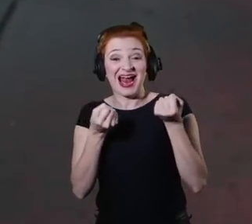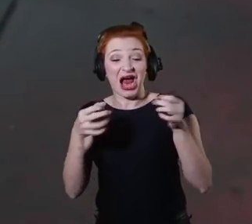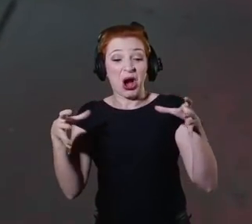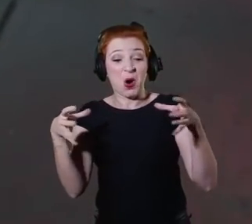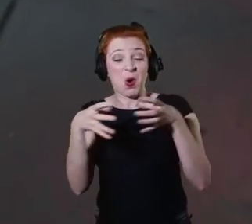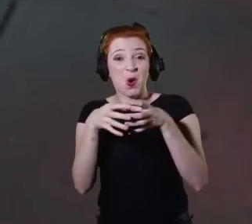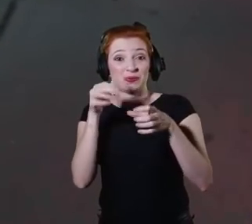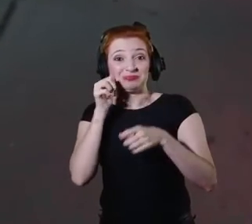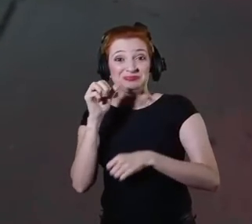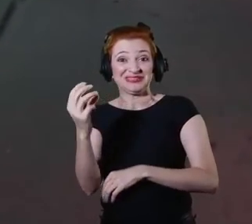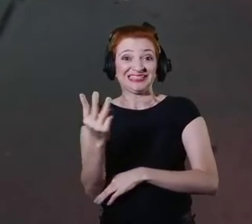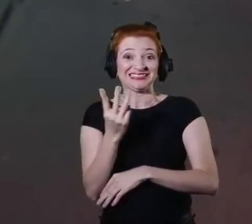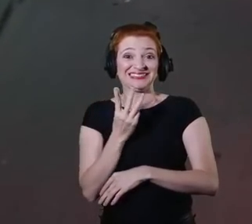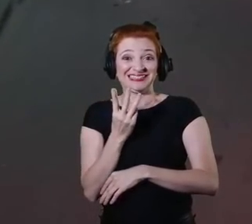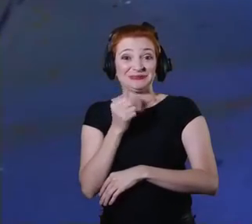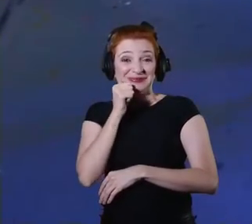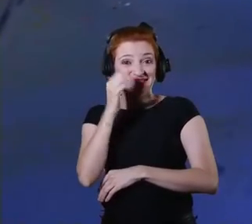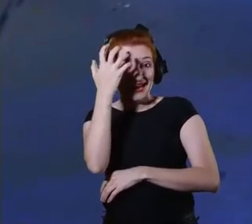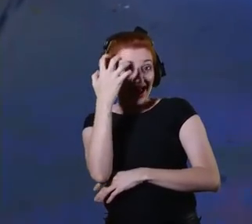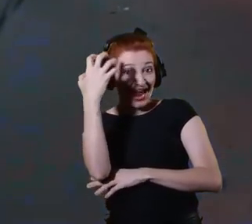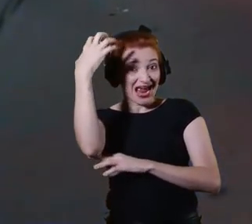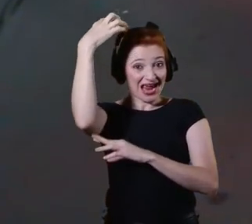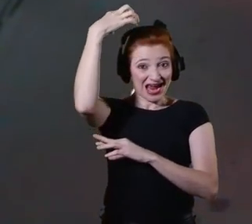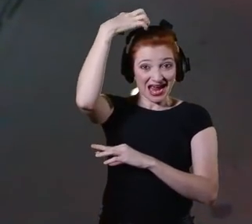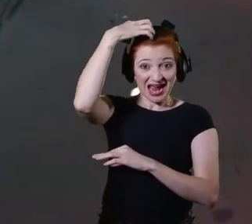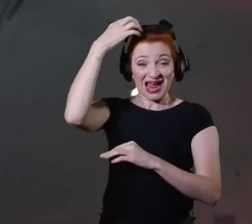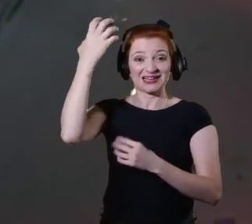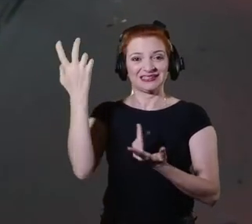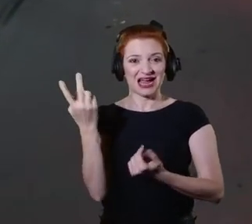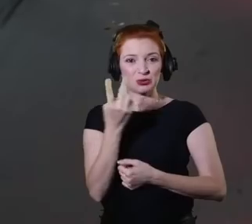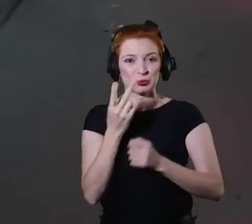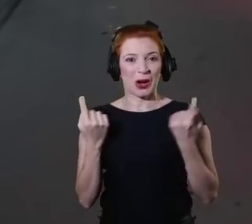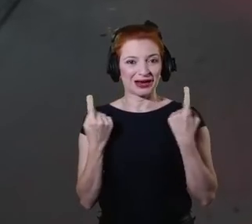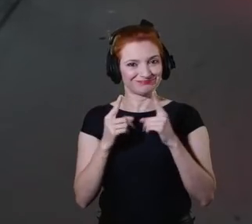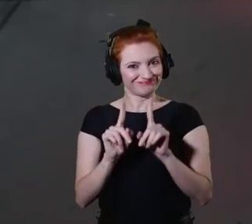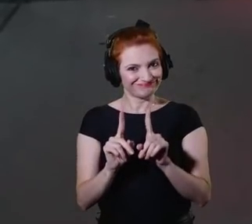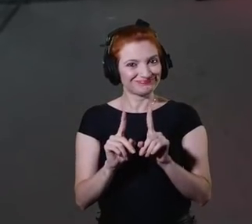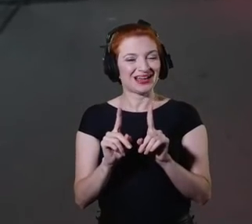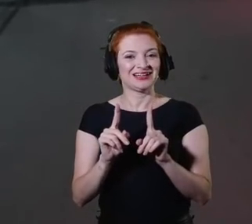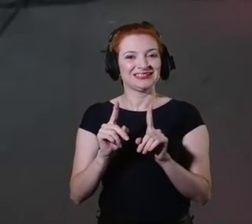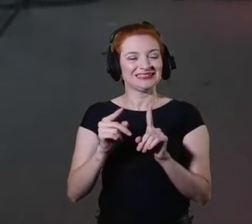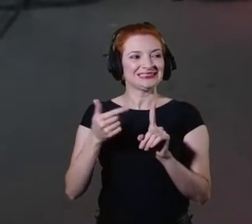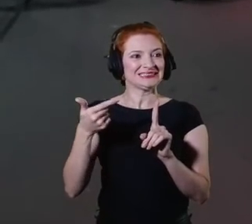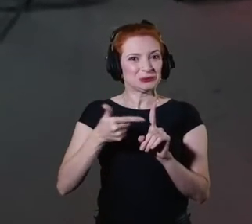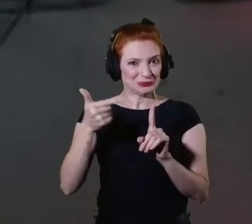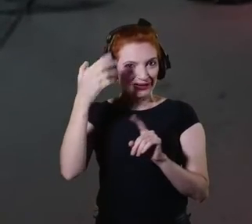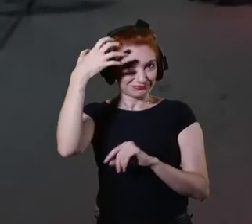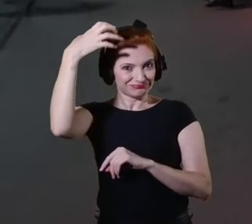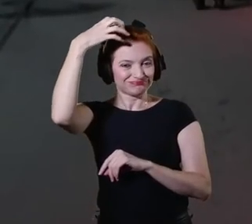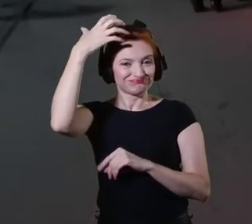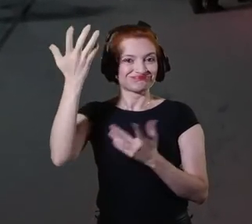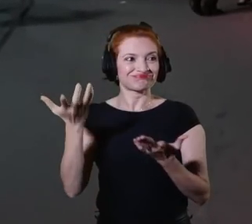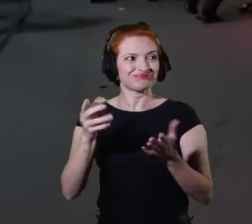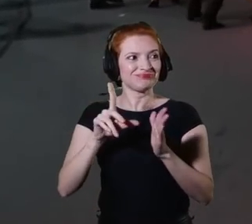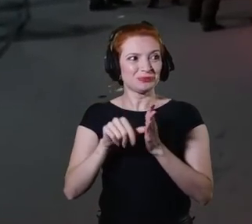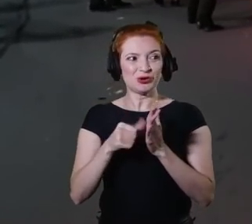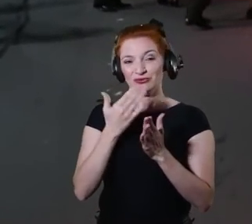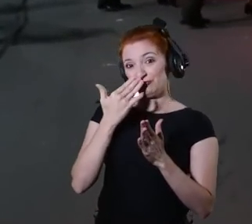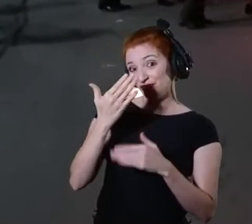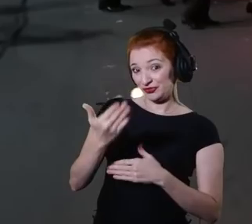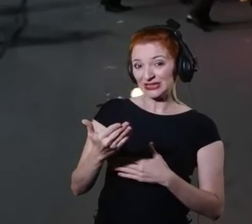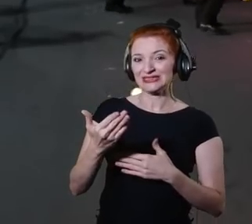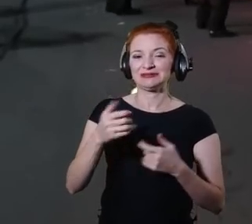Rainha Priscila, as princesas Bianca e Bruna estão chegando na Marquês Derval e daqui a pouco já estão aqui em frente à orquestra, em